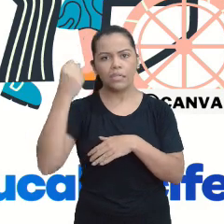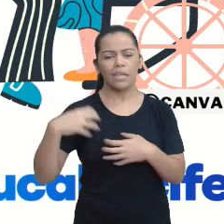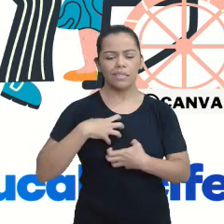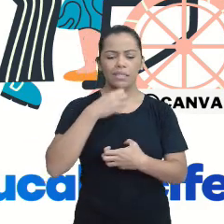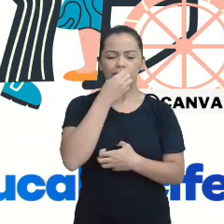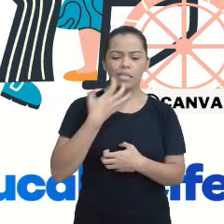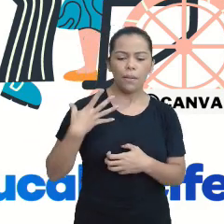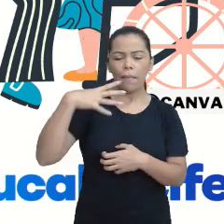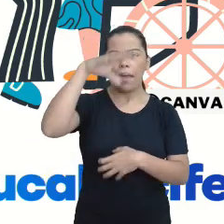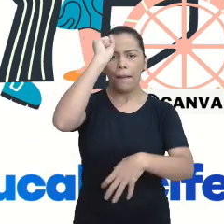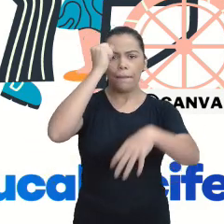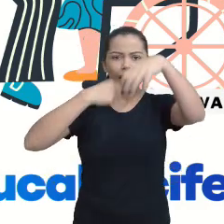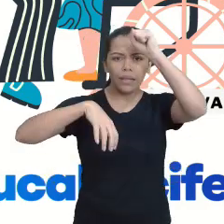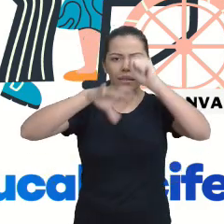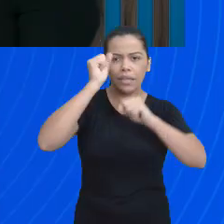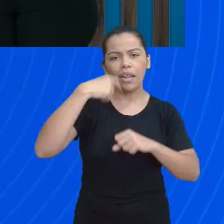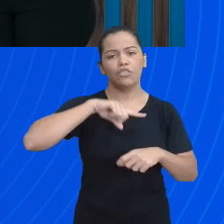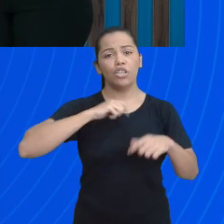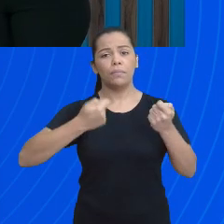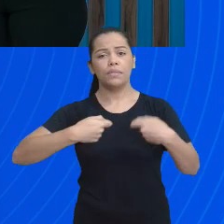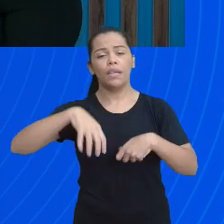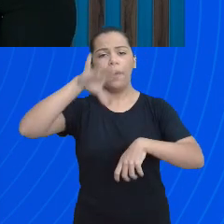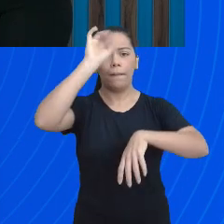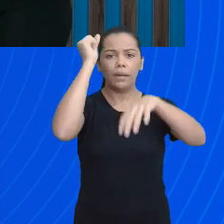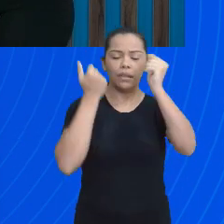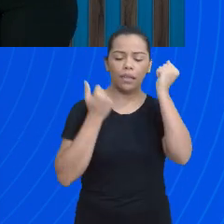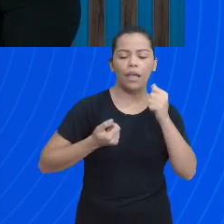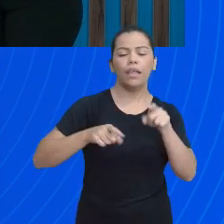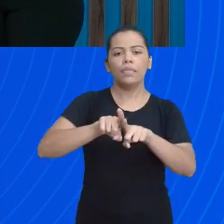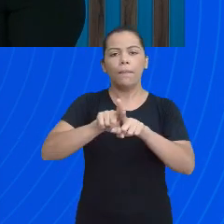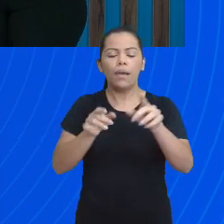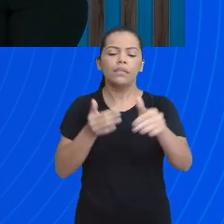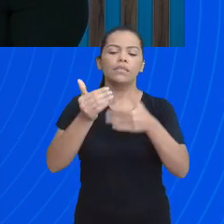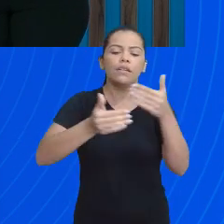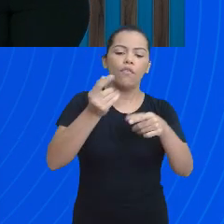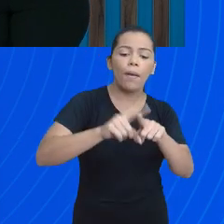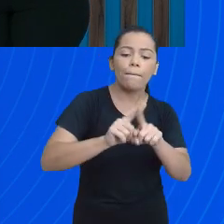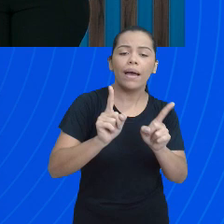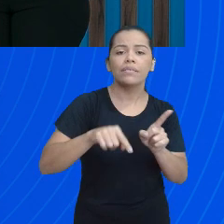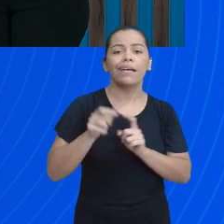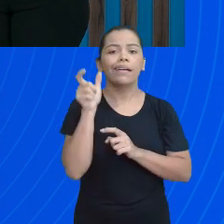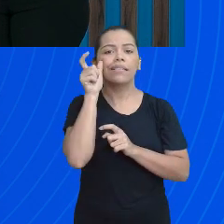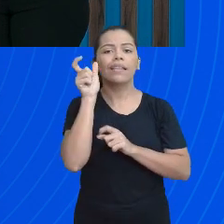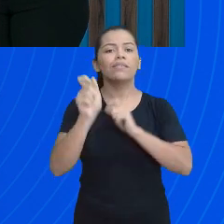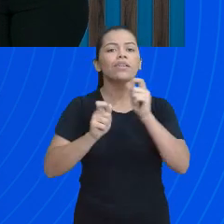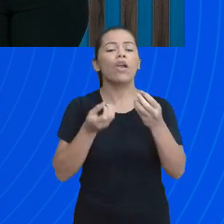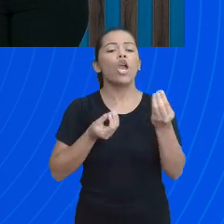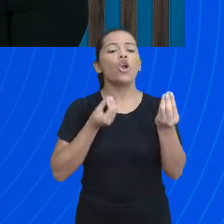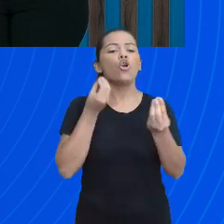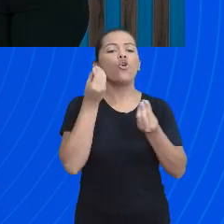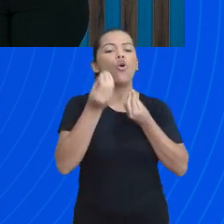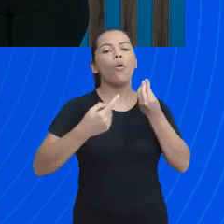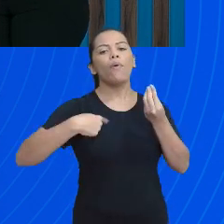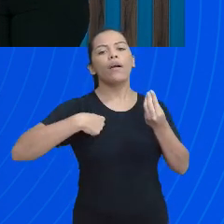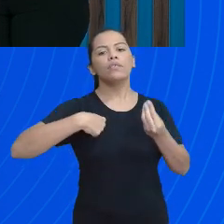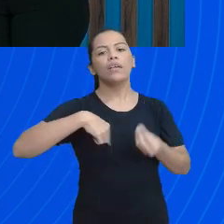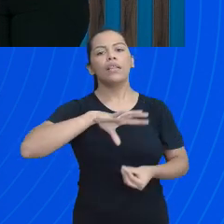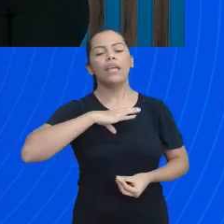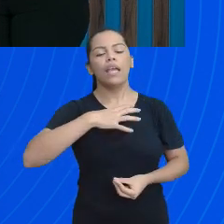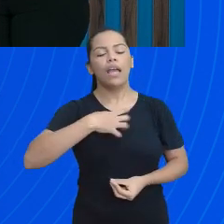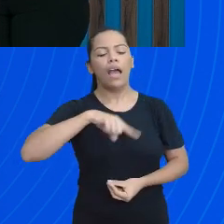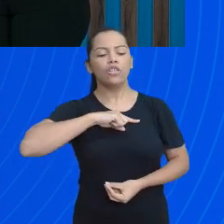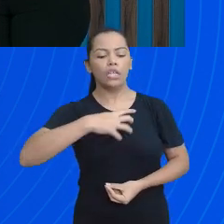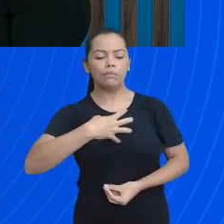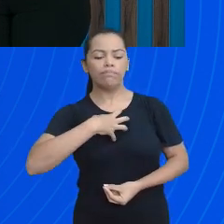A gente precisa aprender, a gente precisa se desenvolver, mas é interessante a forma como a gente interage com o que está sendo